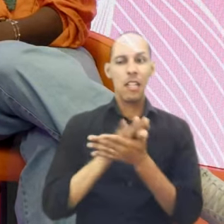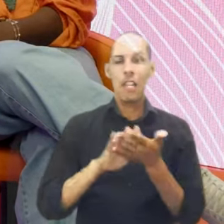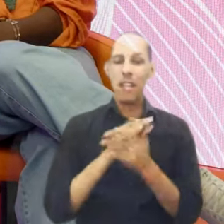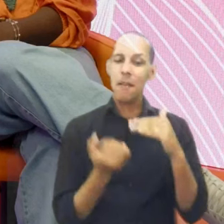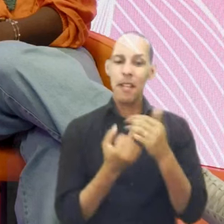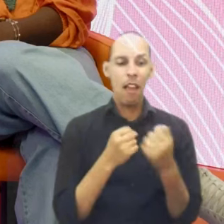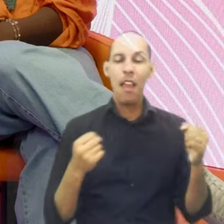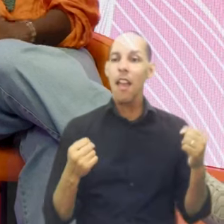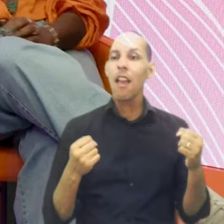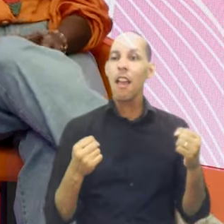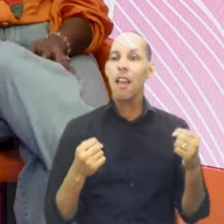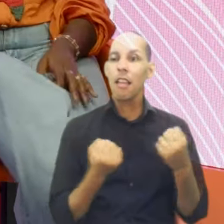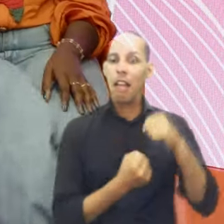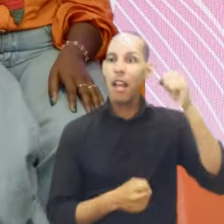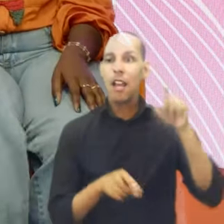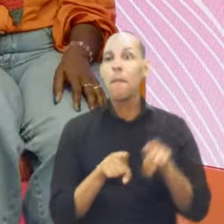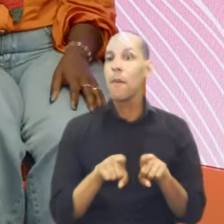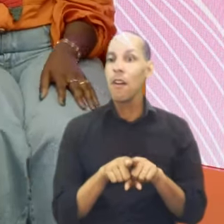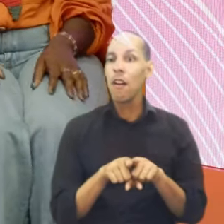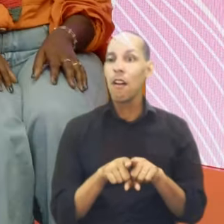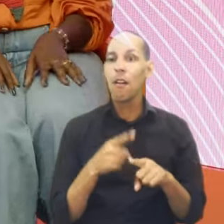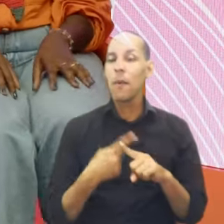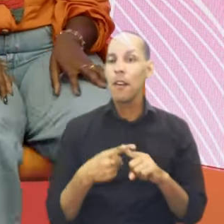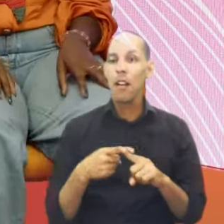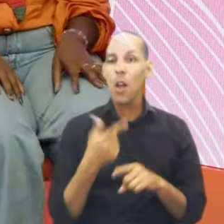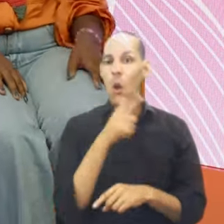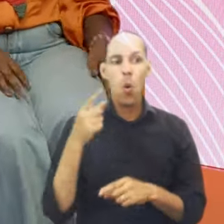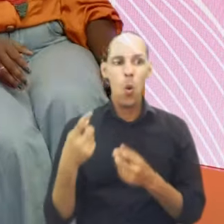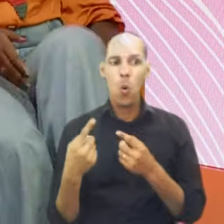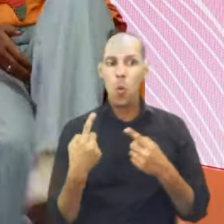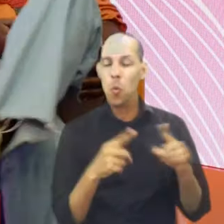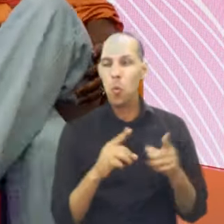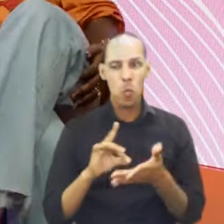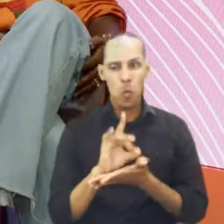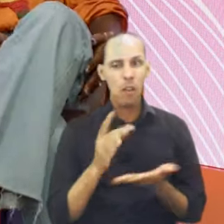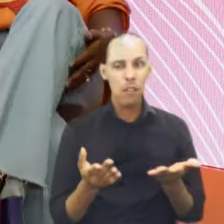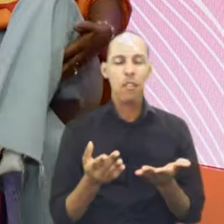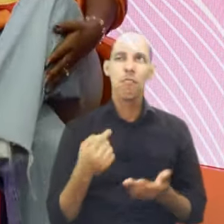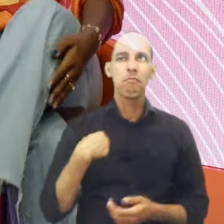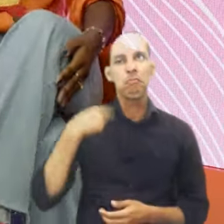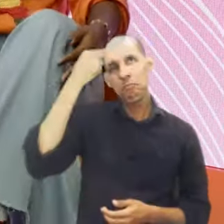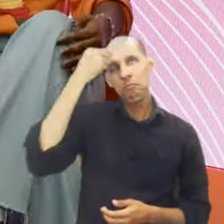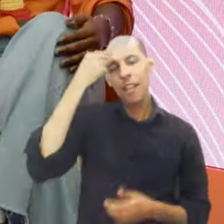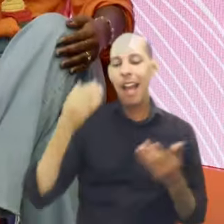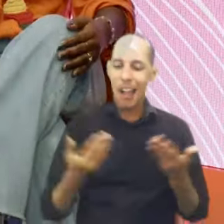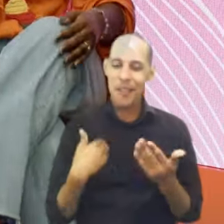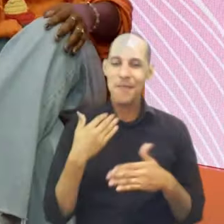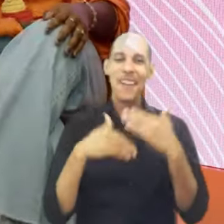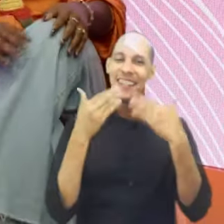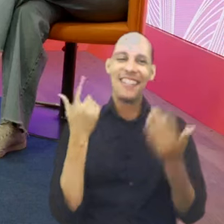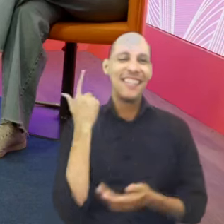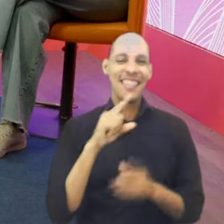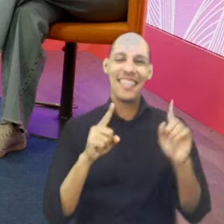Empresa que cresce é aquela que tem os haters também. É. Aí eu, tá bom, deixa vir. Aí começou a vir, eu falo, ufa, então quer dizer que agora eu vou